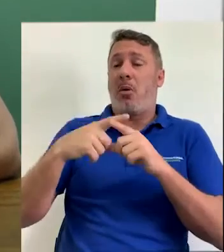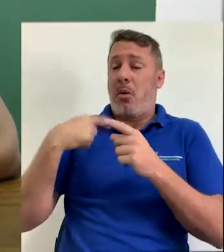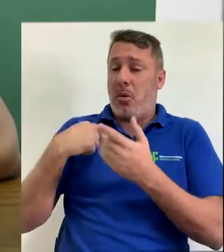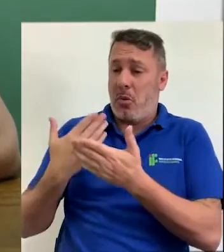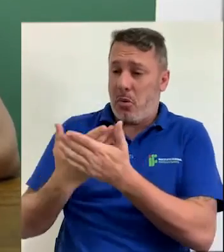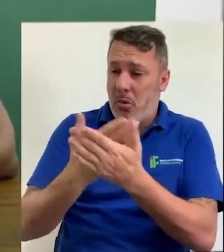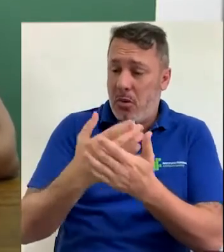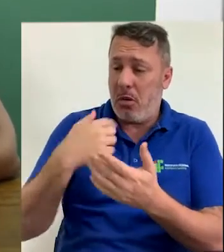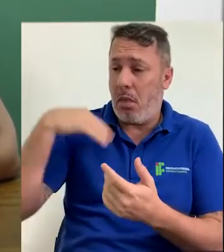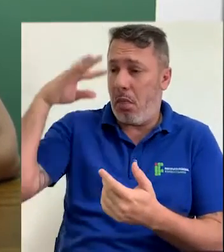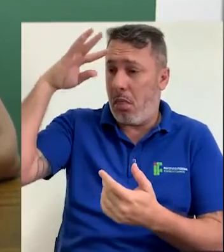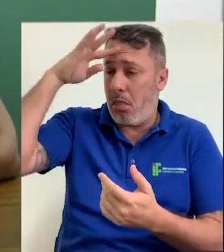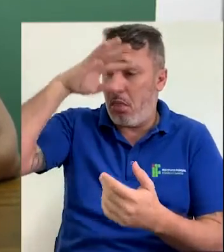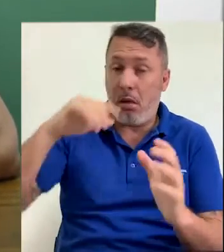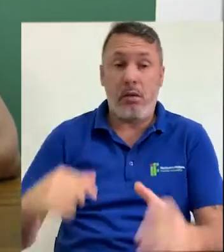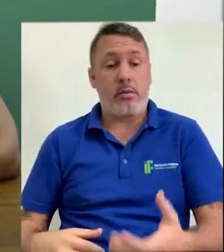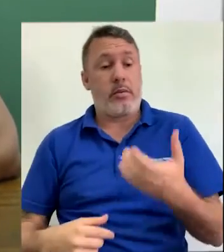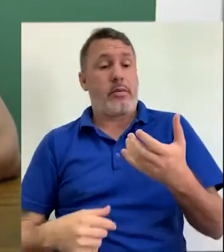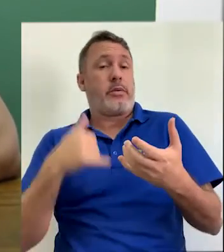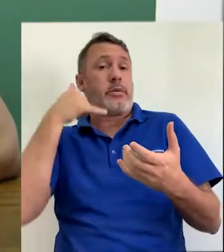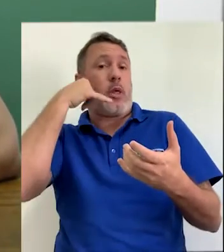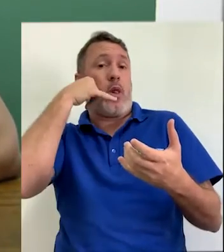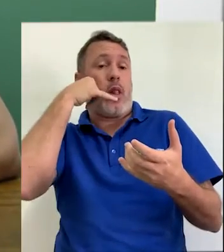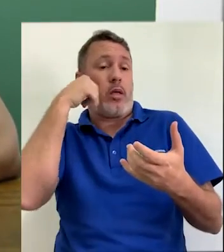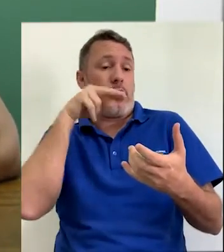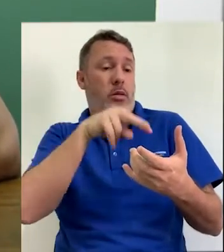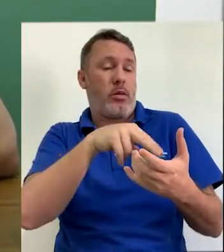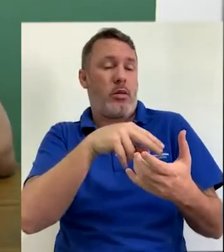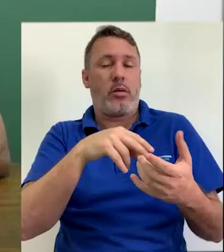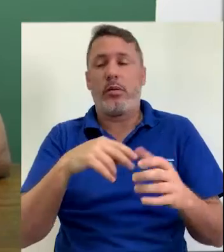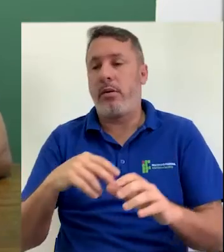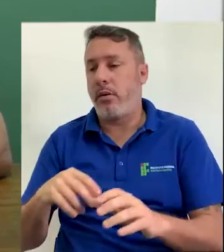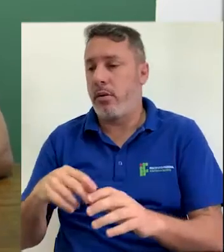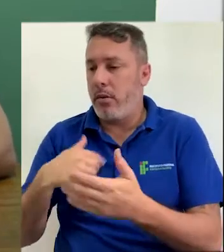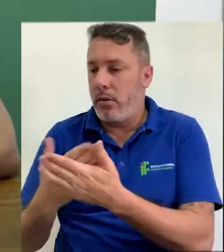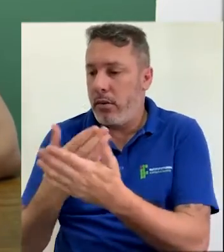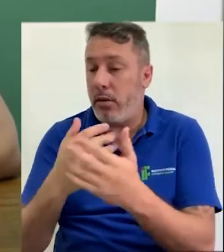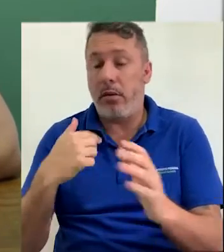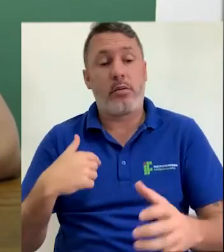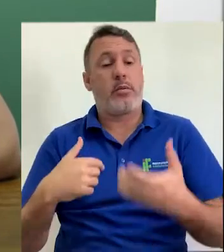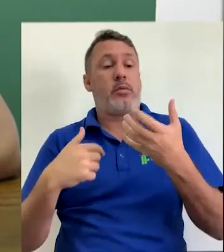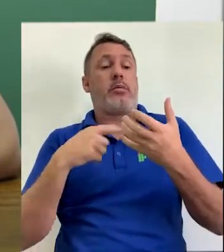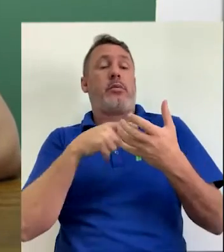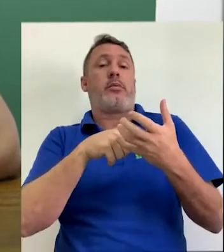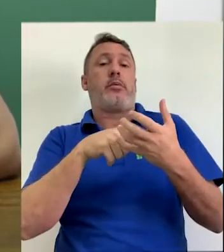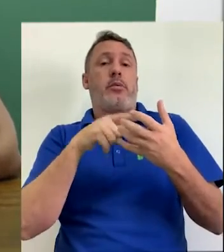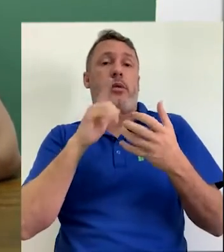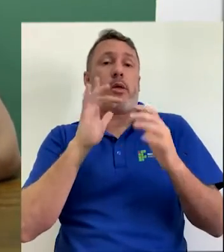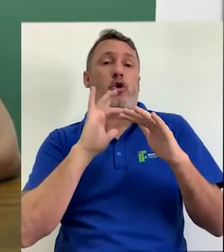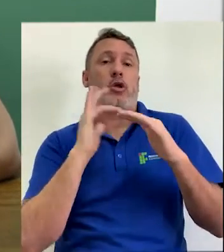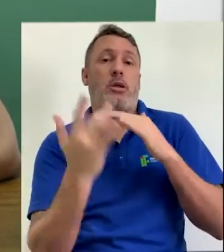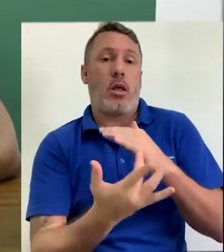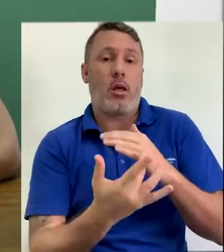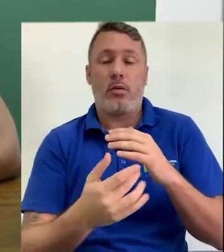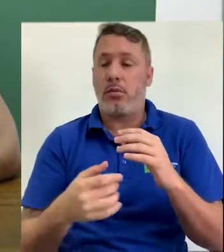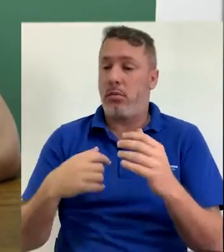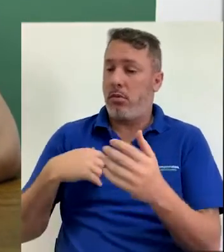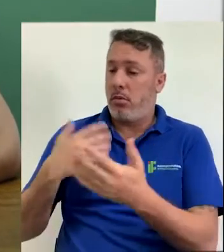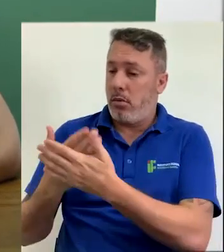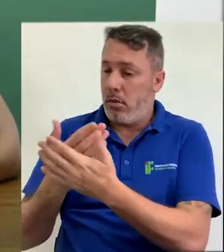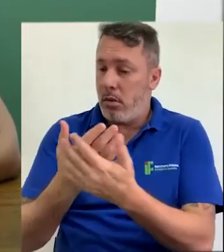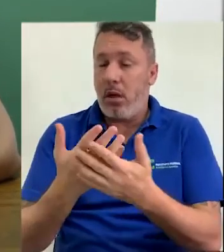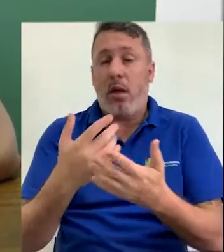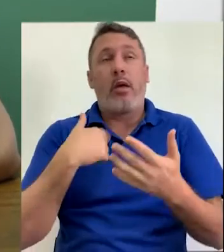olhar o telefone, eu começo a olhar redes sociais, começo a ter outros interesses,